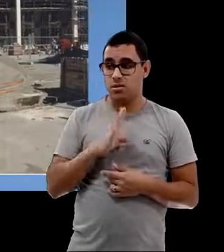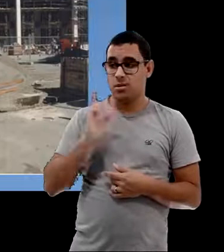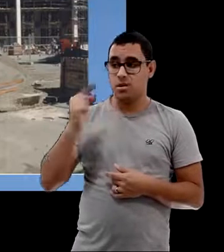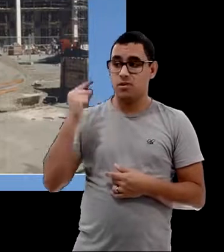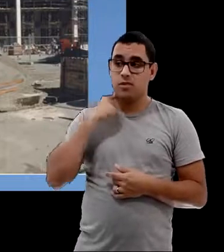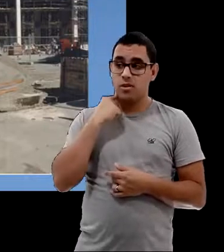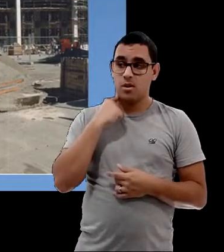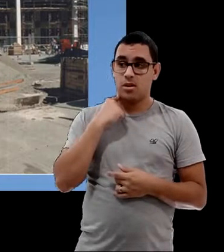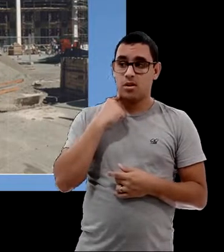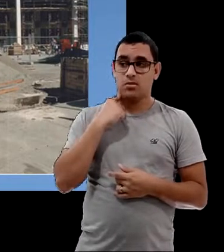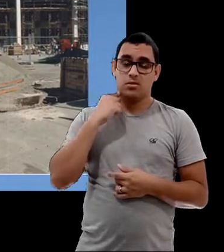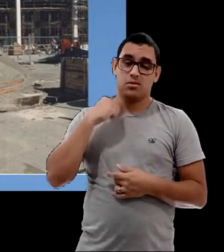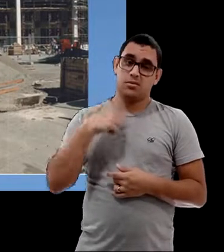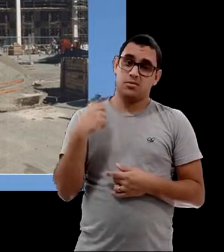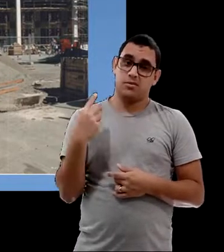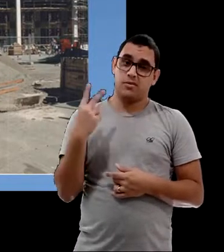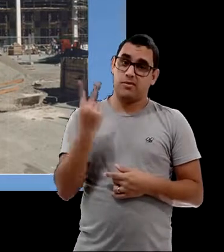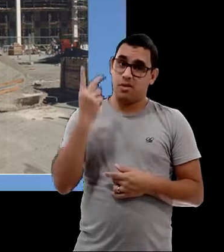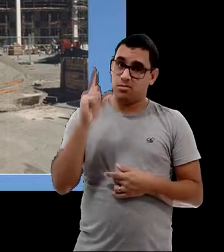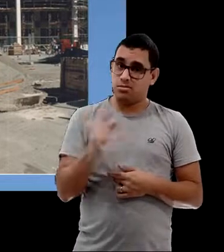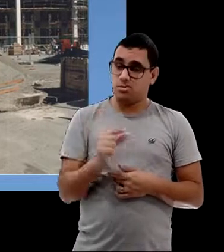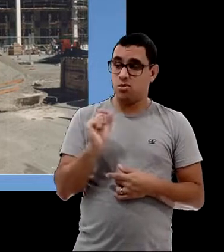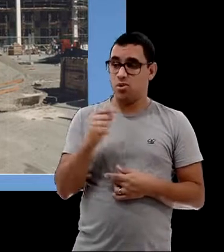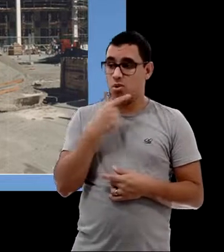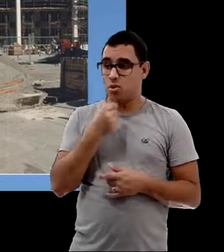que um servente de obra, por exemplo,